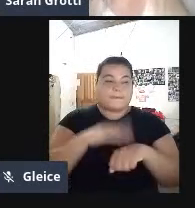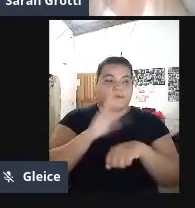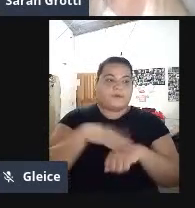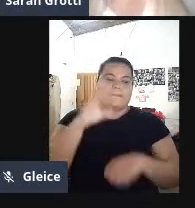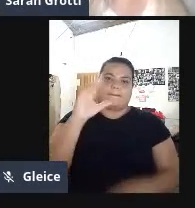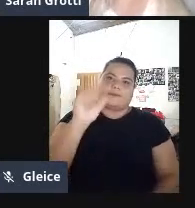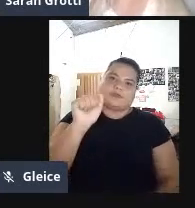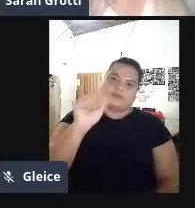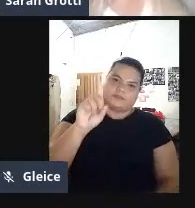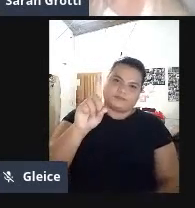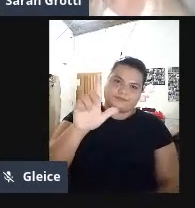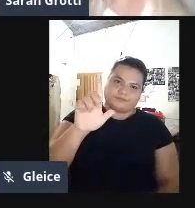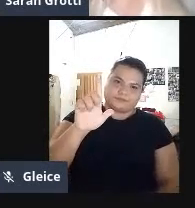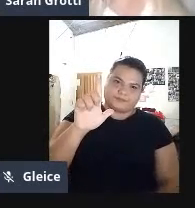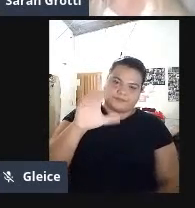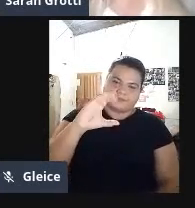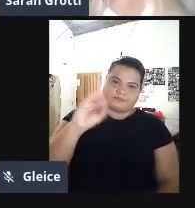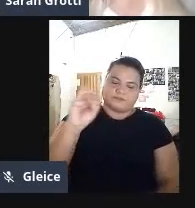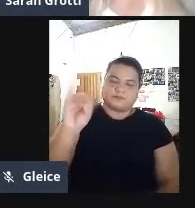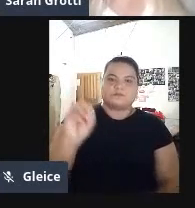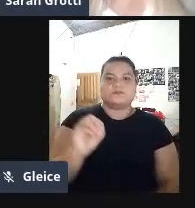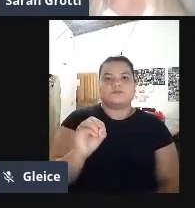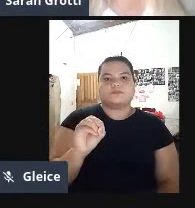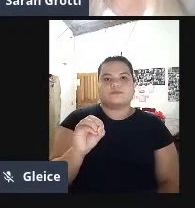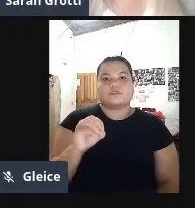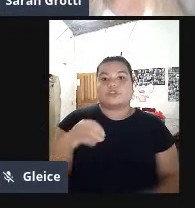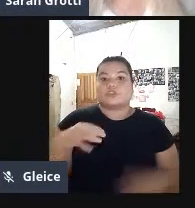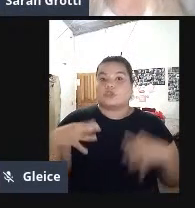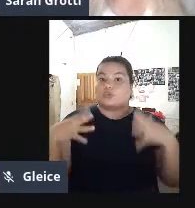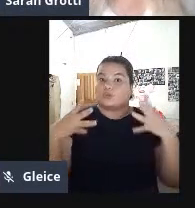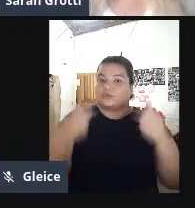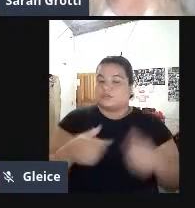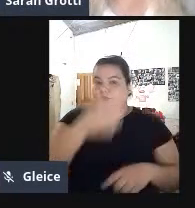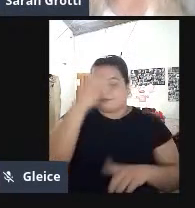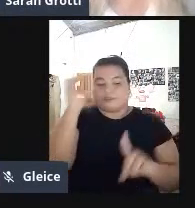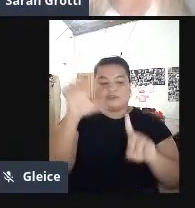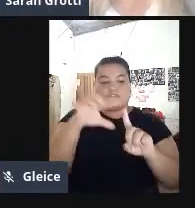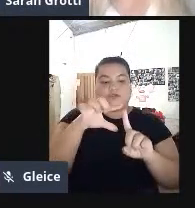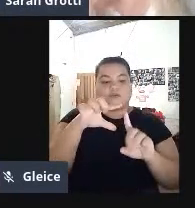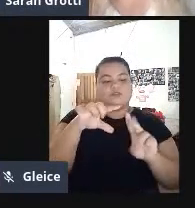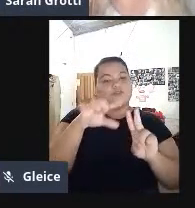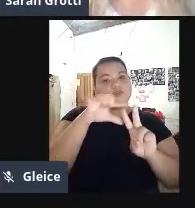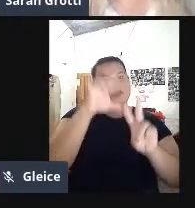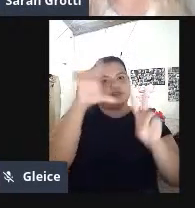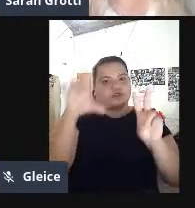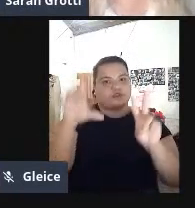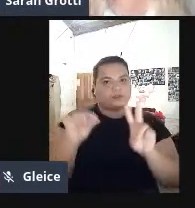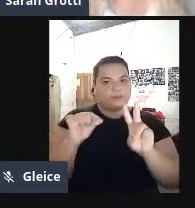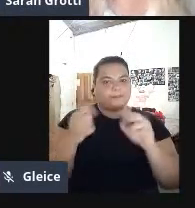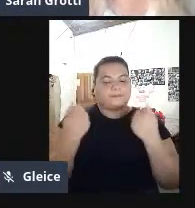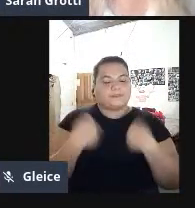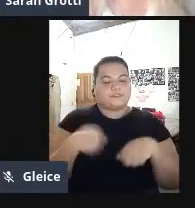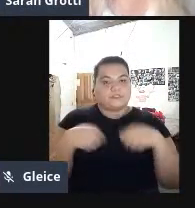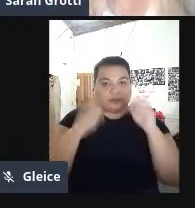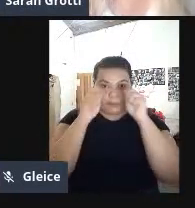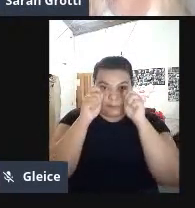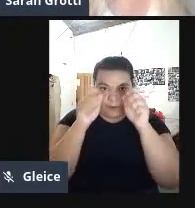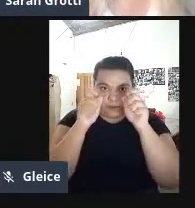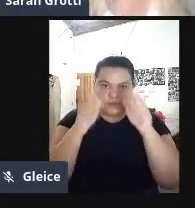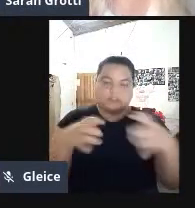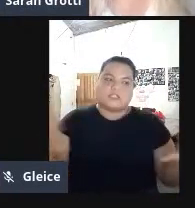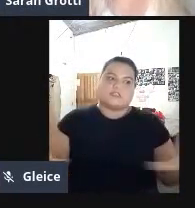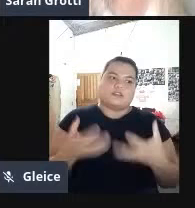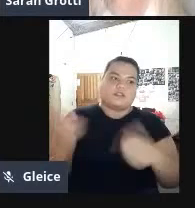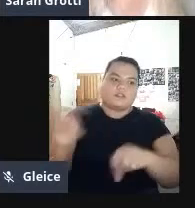Olha, já os veganos precisam prestar atenção nos alimentos fontes de cálcio. Vegetais verdes escuros, leguminosas